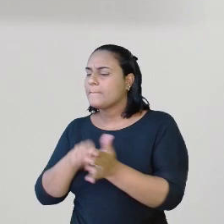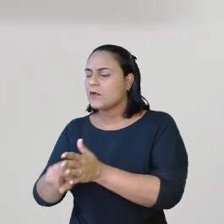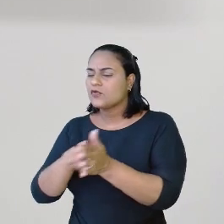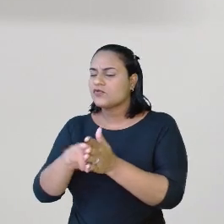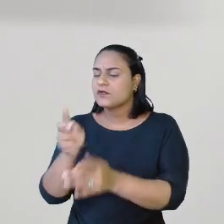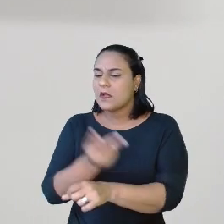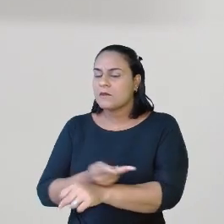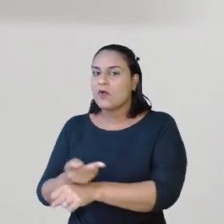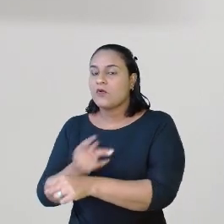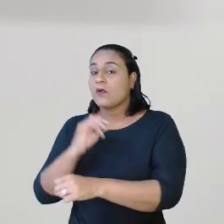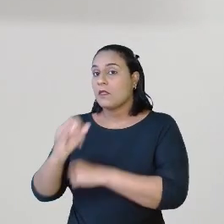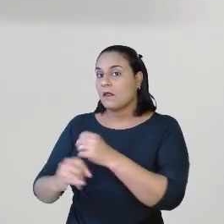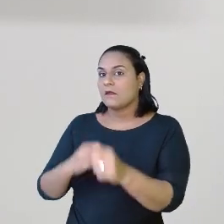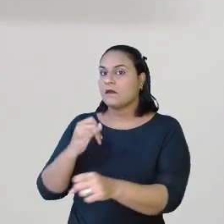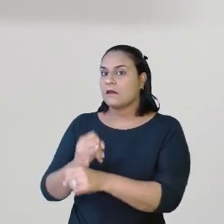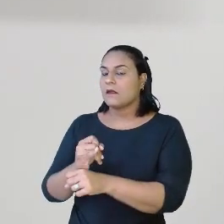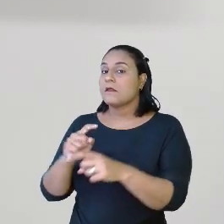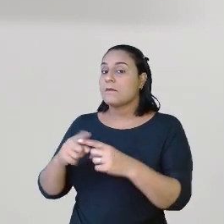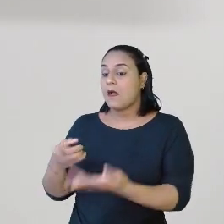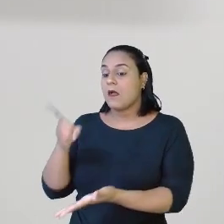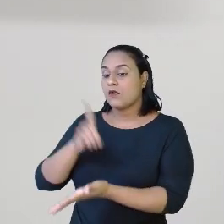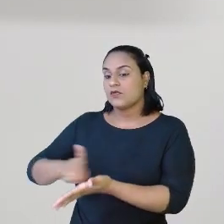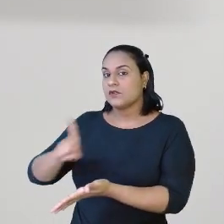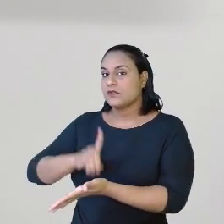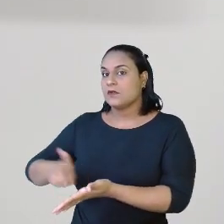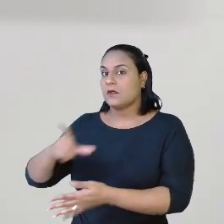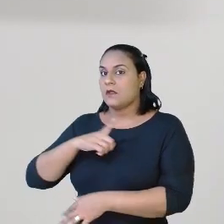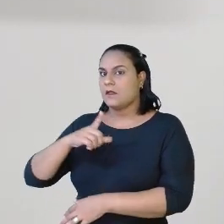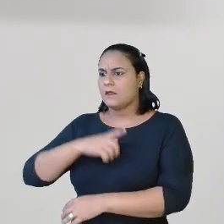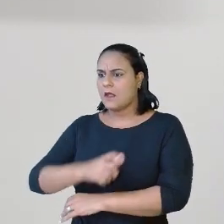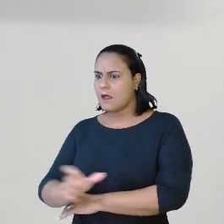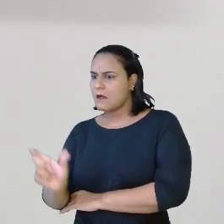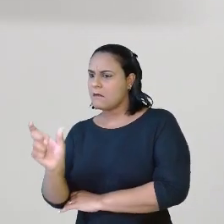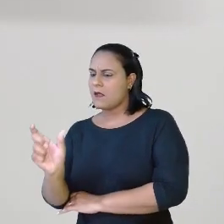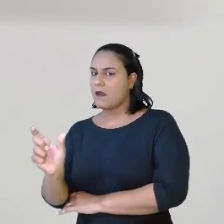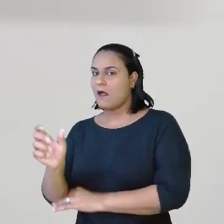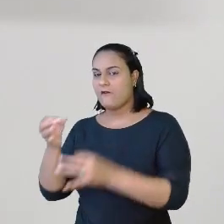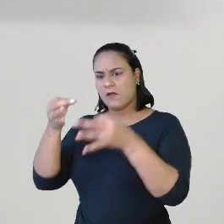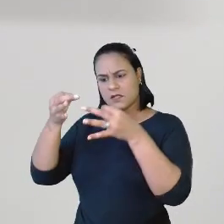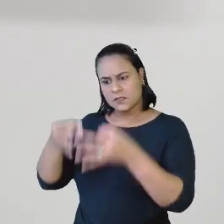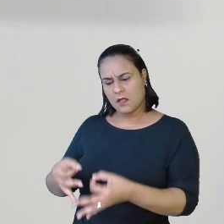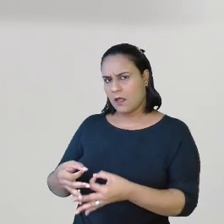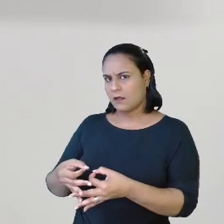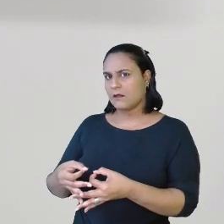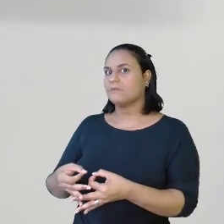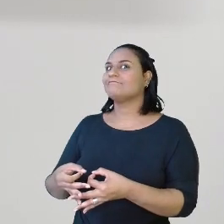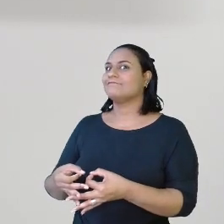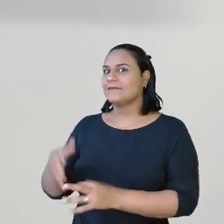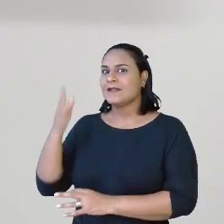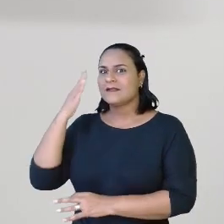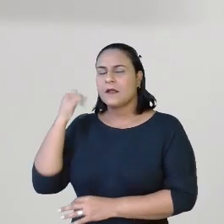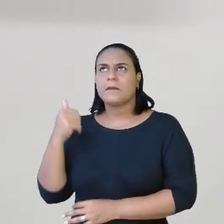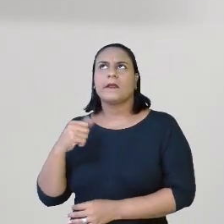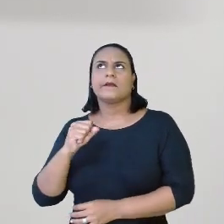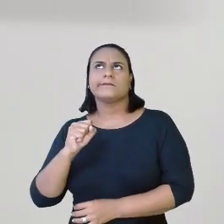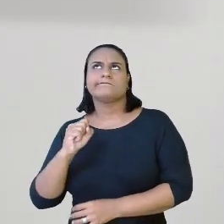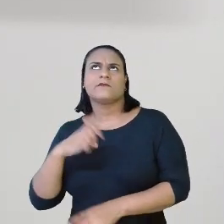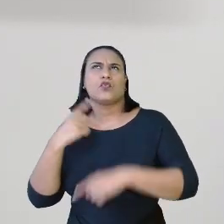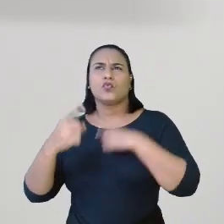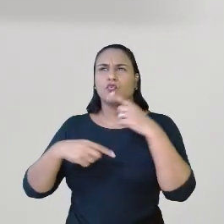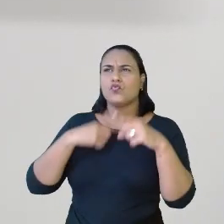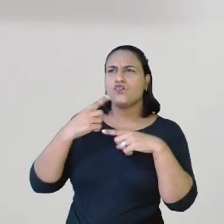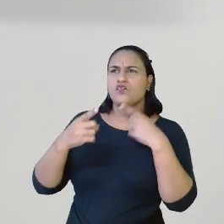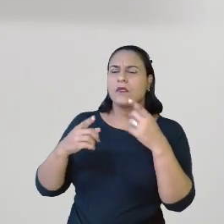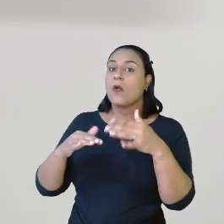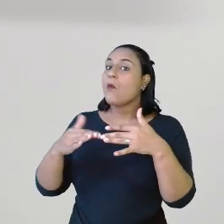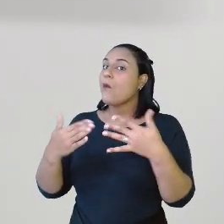internet. Mas no dicionário eu encontro a grafia correta das palavras. Eu posso saber, se eu estiver com dúvida, qual